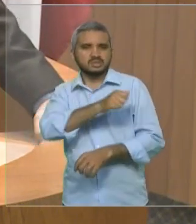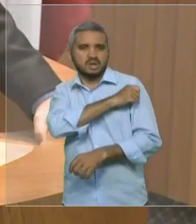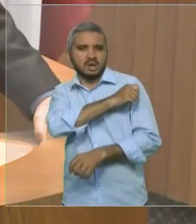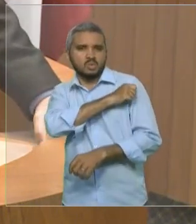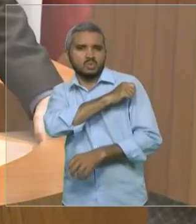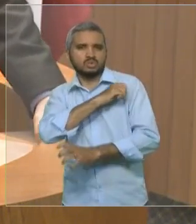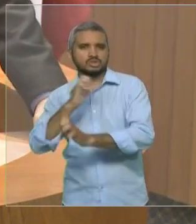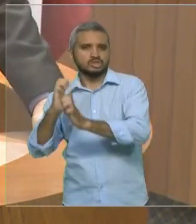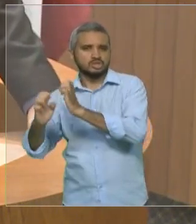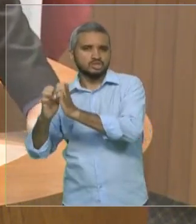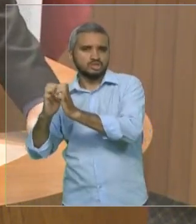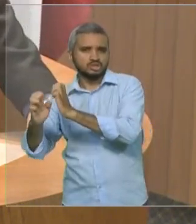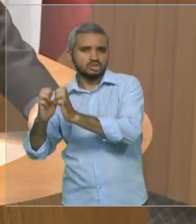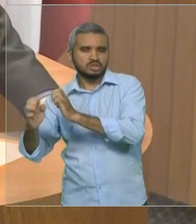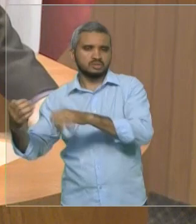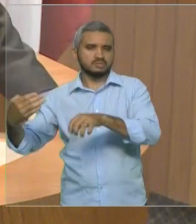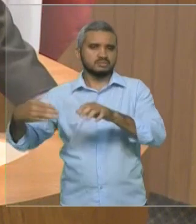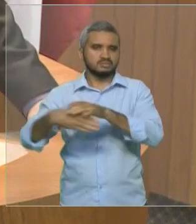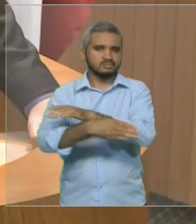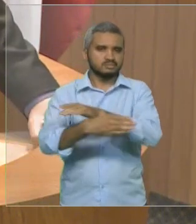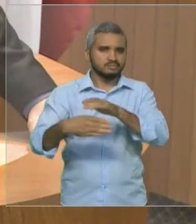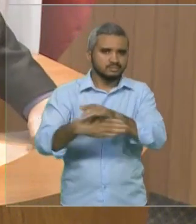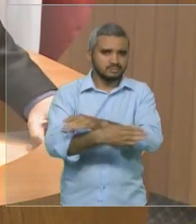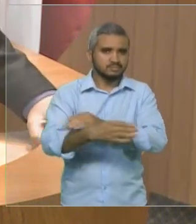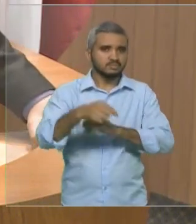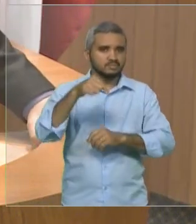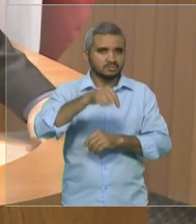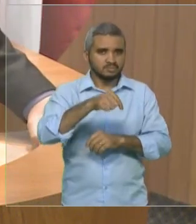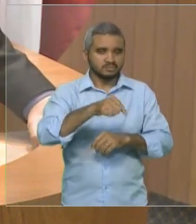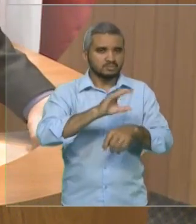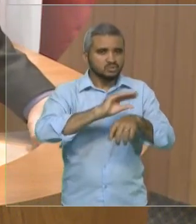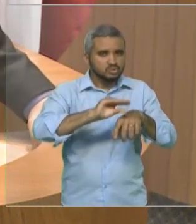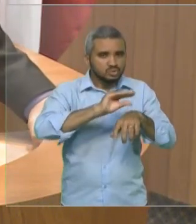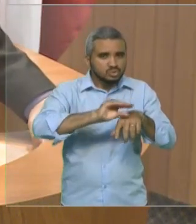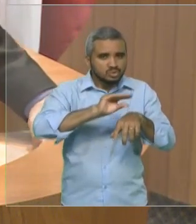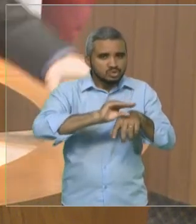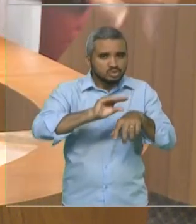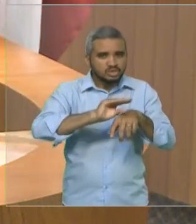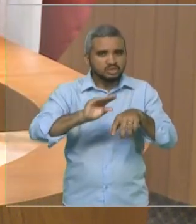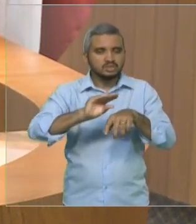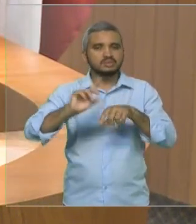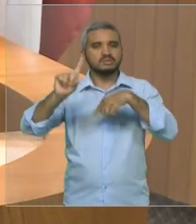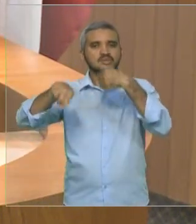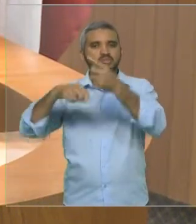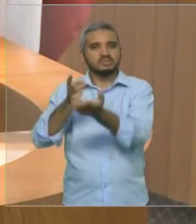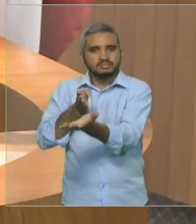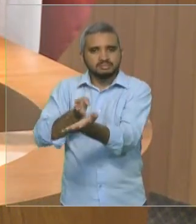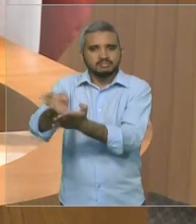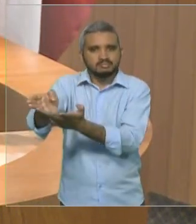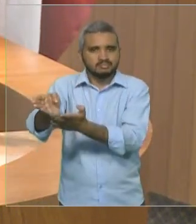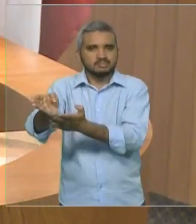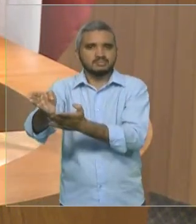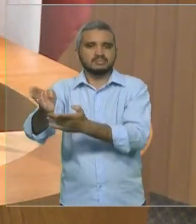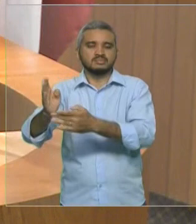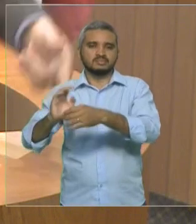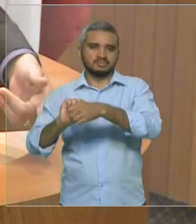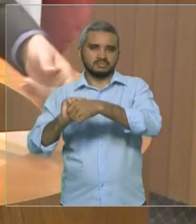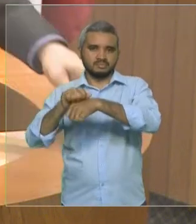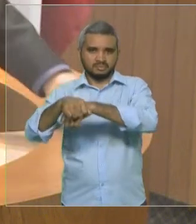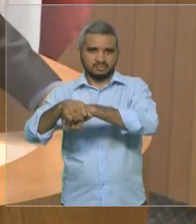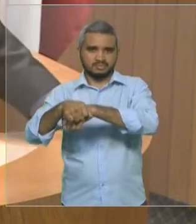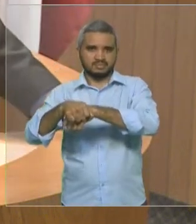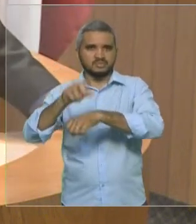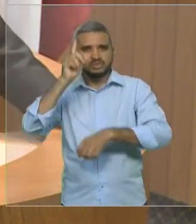que faziam o cursinho para depois ingressarem na universidade, todo dia tendo que andar mais de